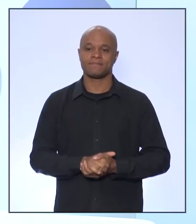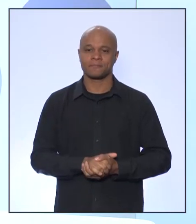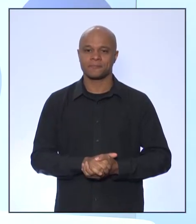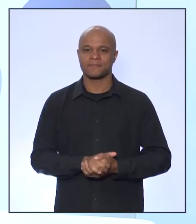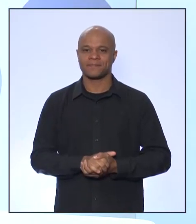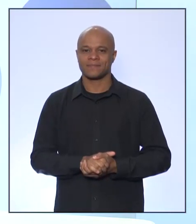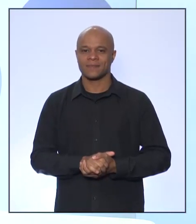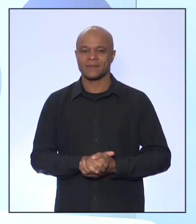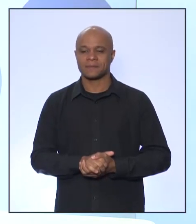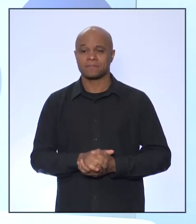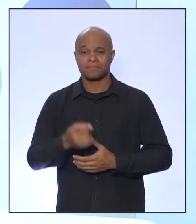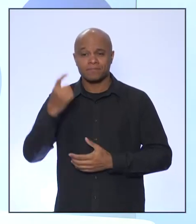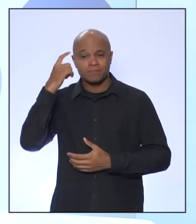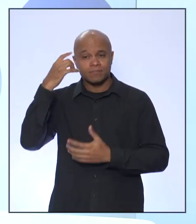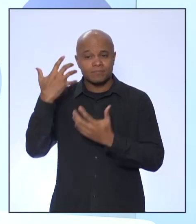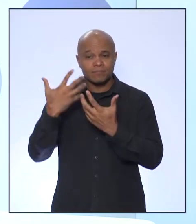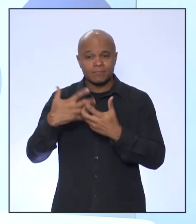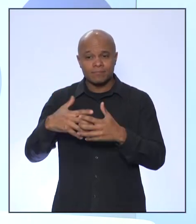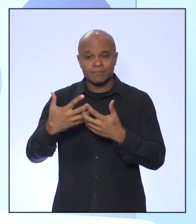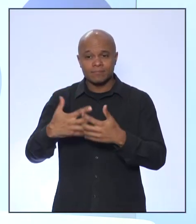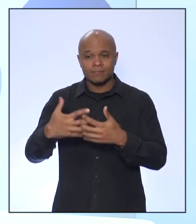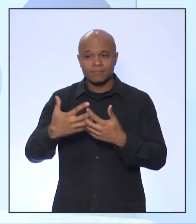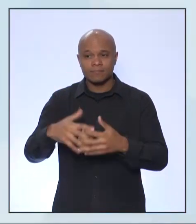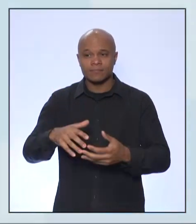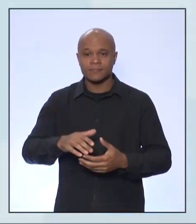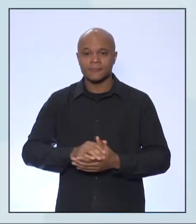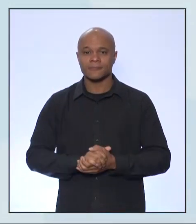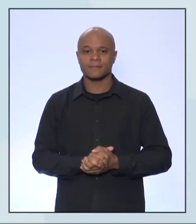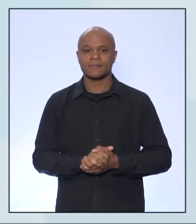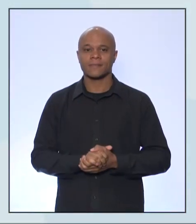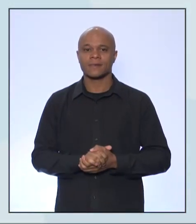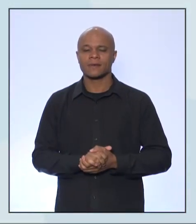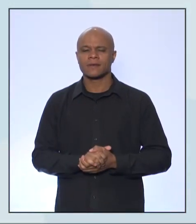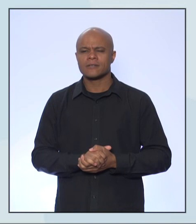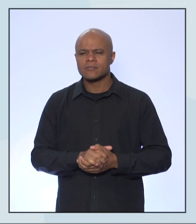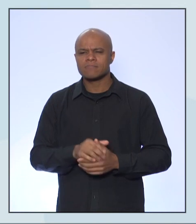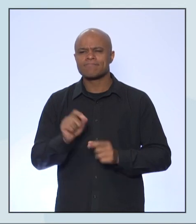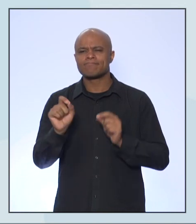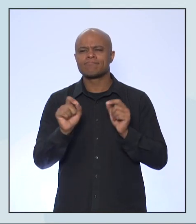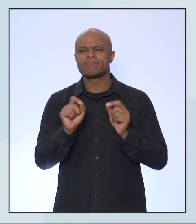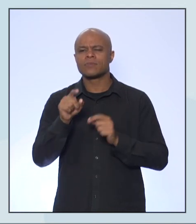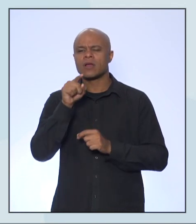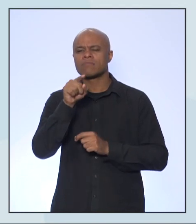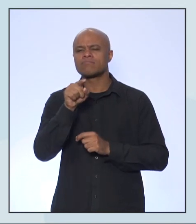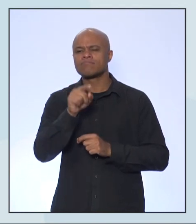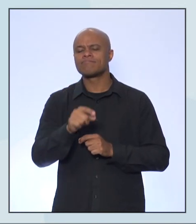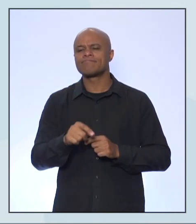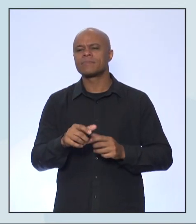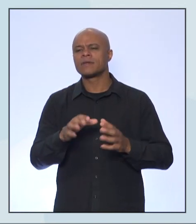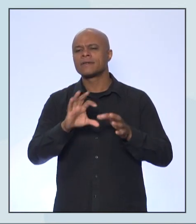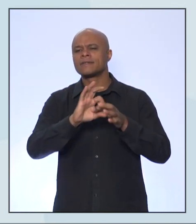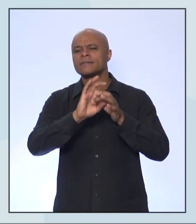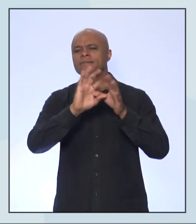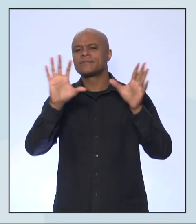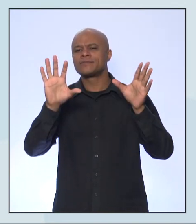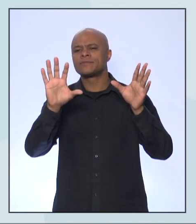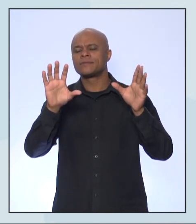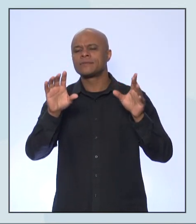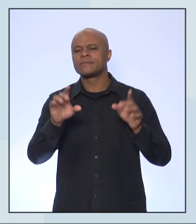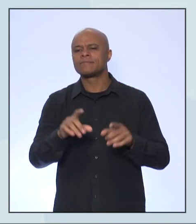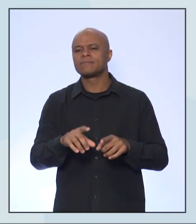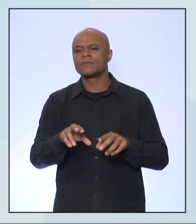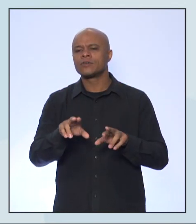Vamos refletir um pouco sobre esses conceitos, liberdade e igualdade. O que